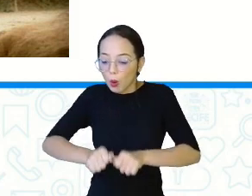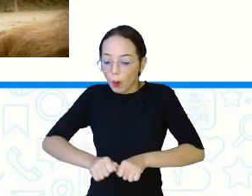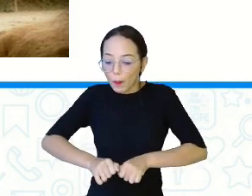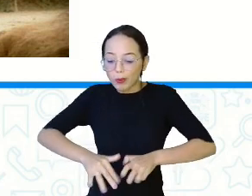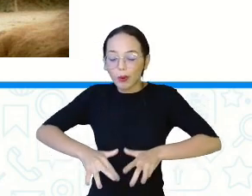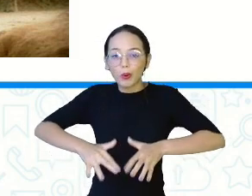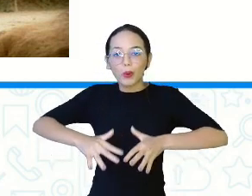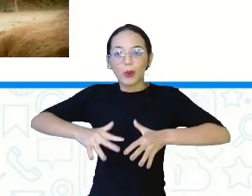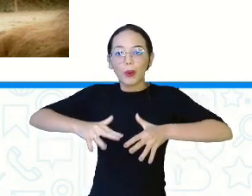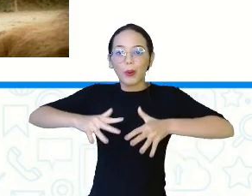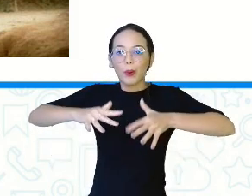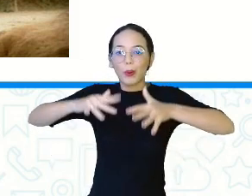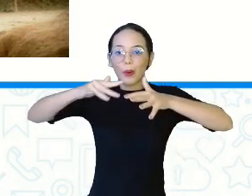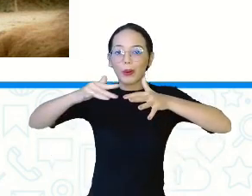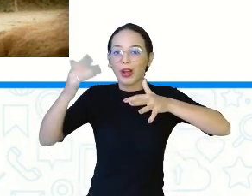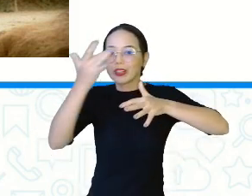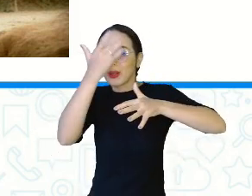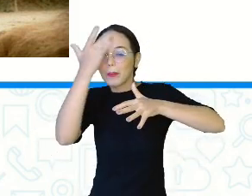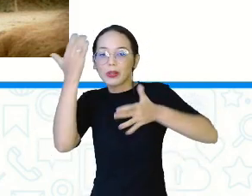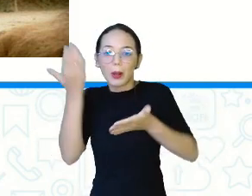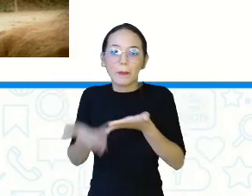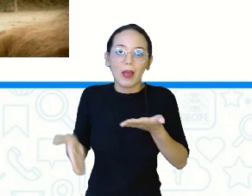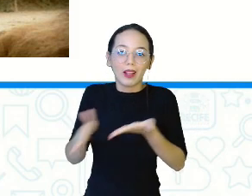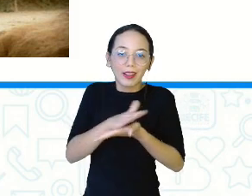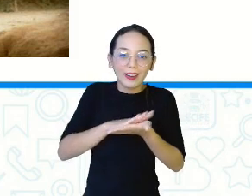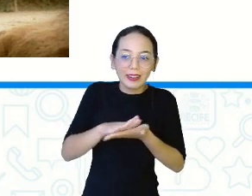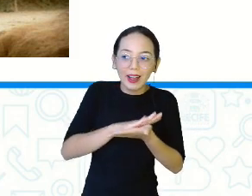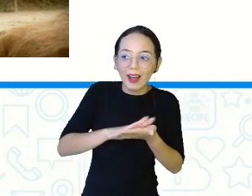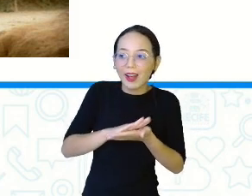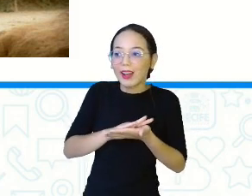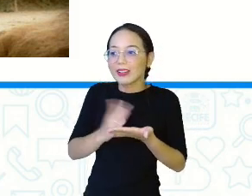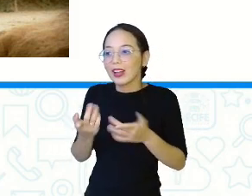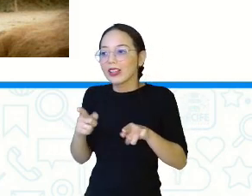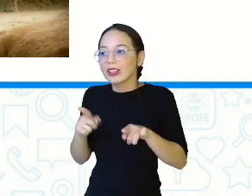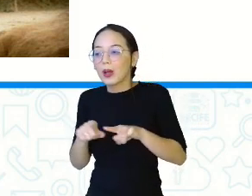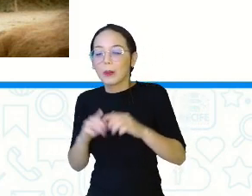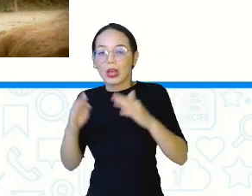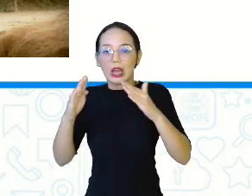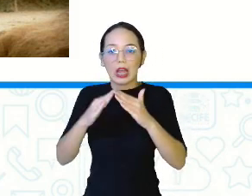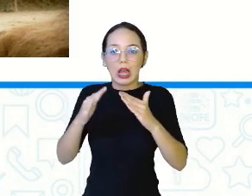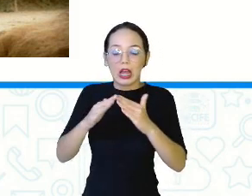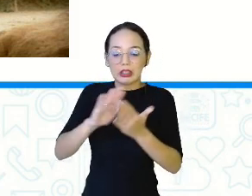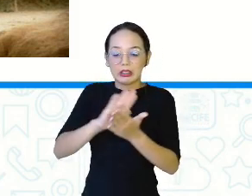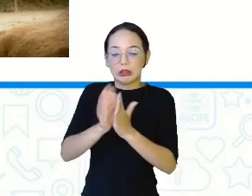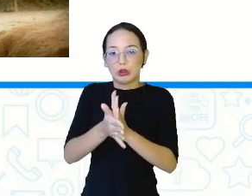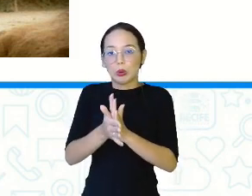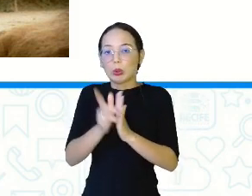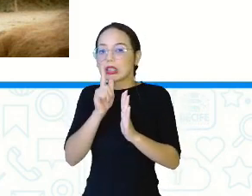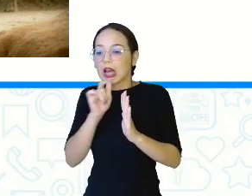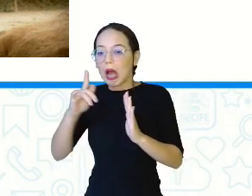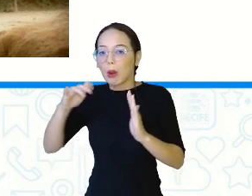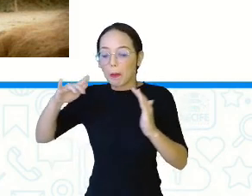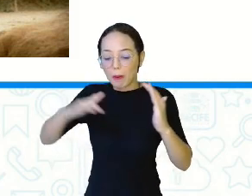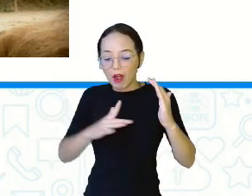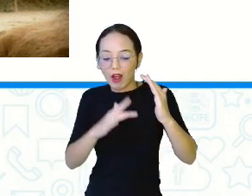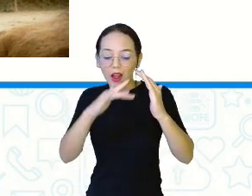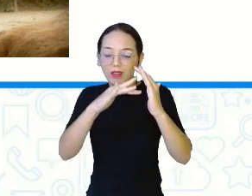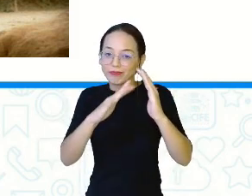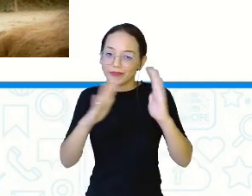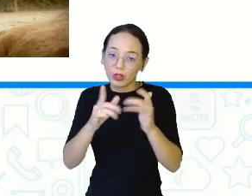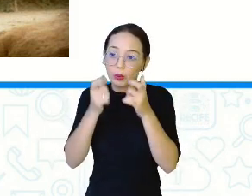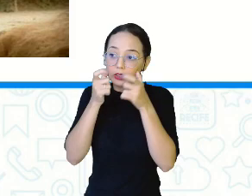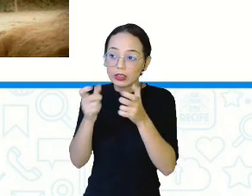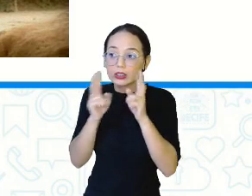subir suas águas, as pessoas não perderão seus móveis, não terão a sua casa inundada. Bem interessante,